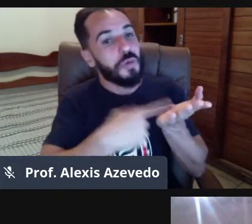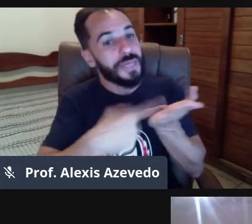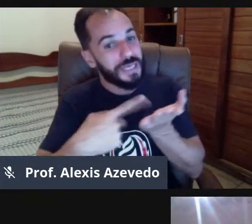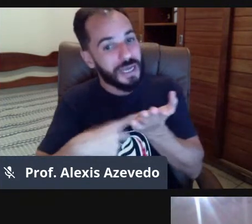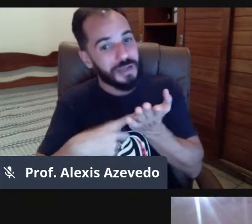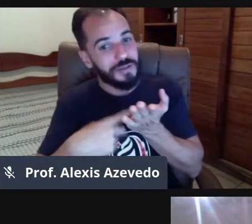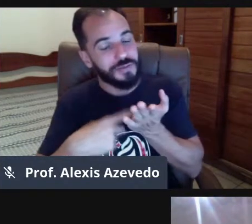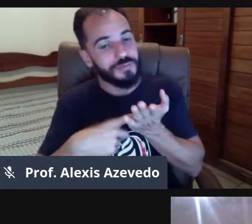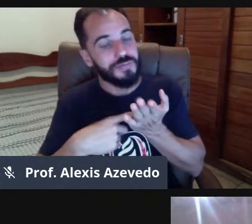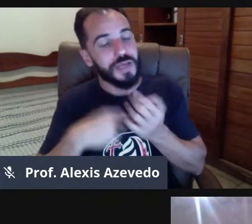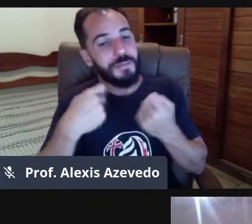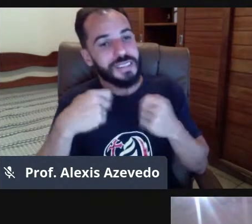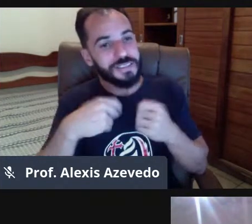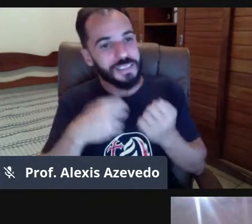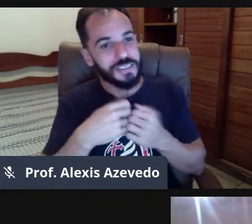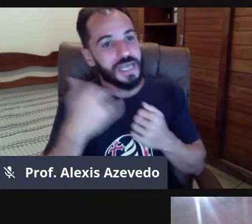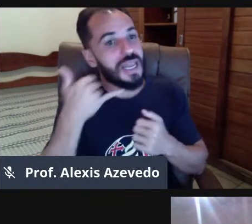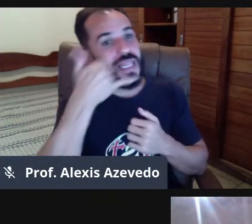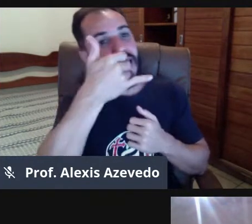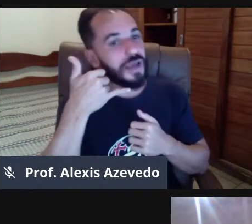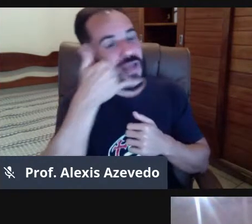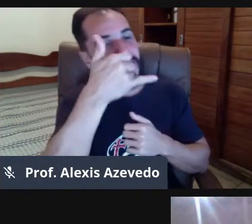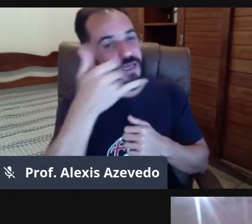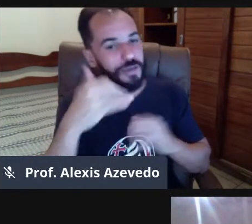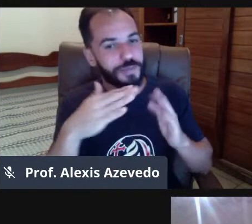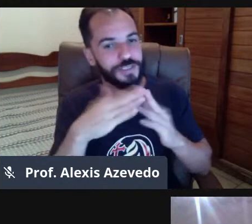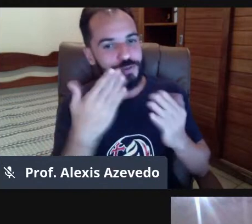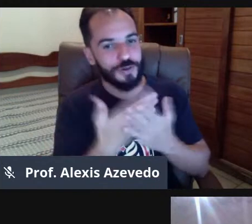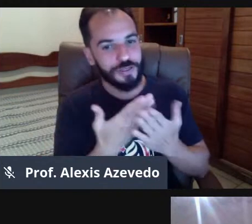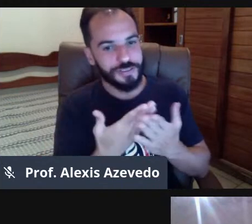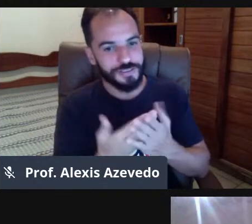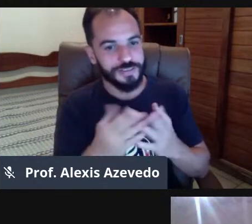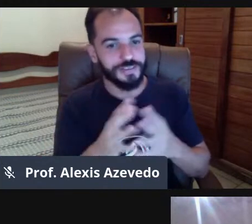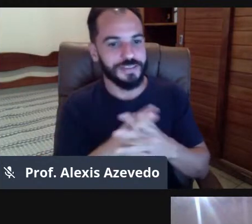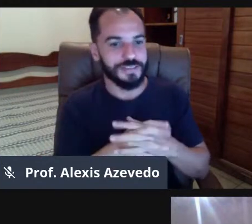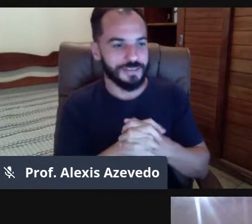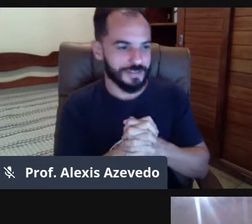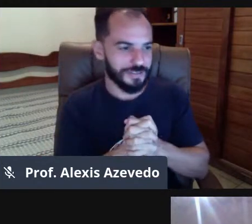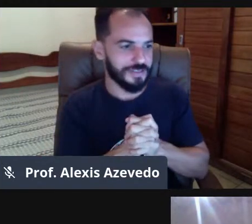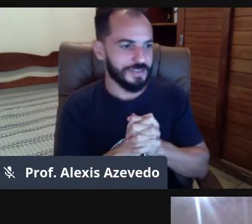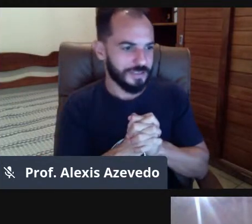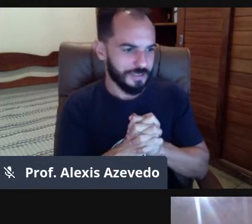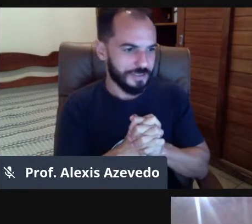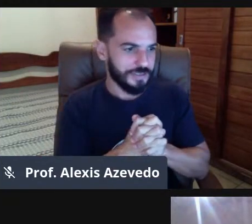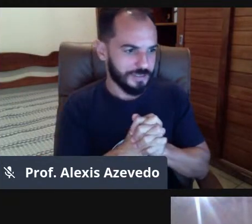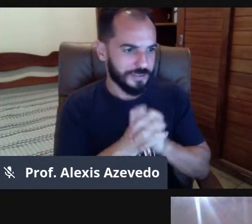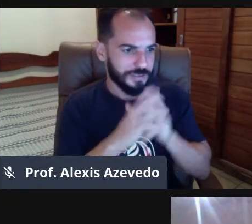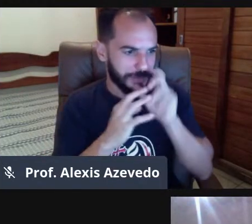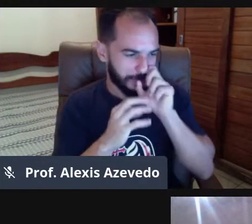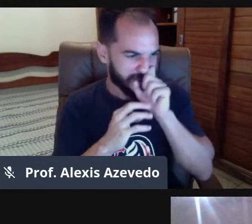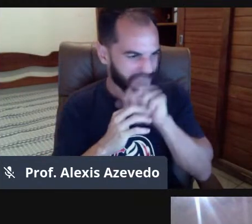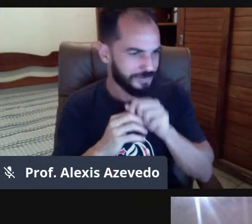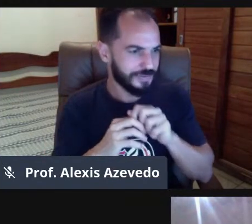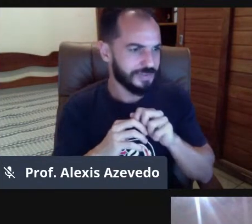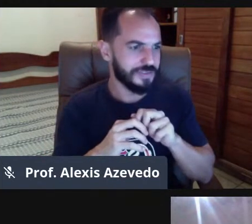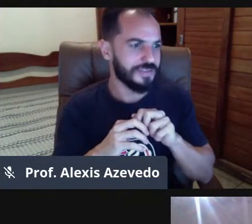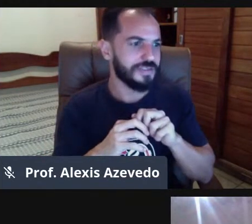Deixa eu ver se eu lembro de mais alguma coisa aqui, porque aí a gente vai lembrando, né? Nós fizemos um vídeo